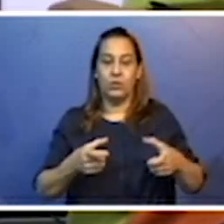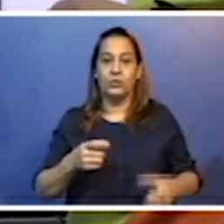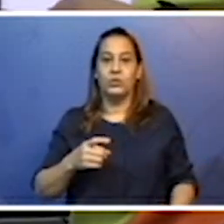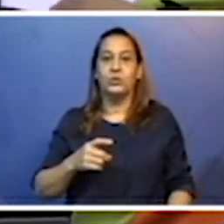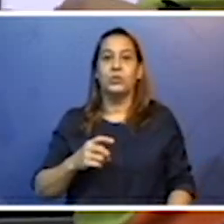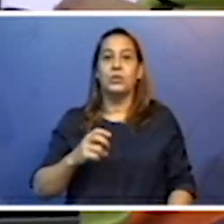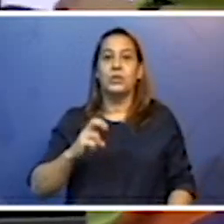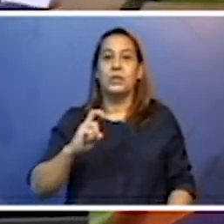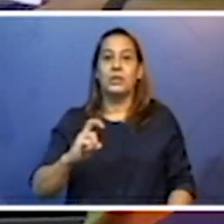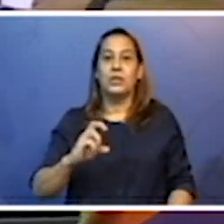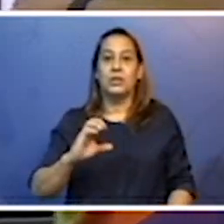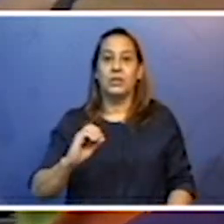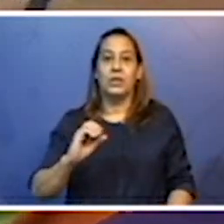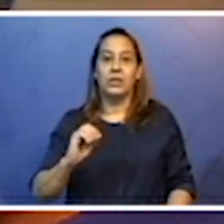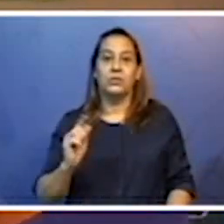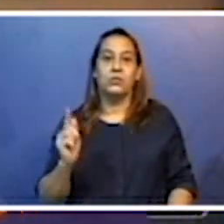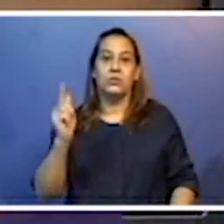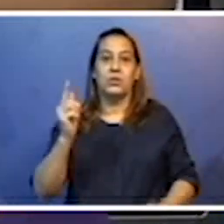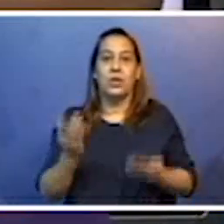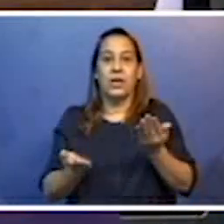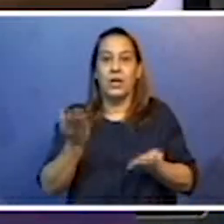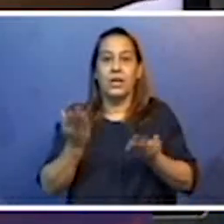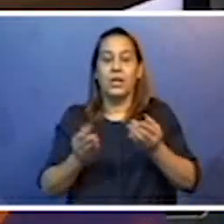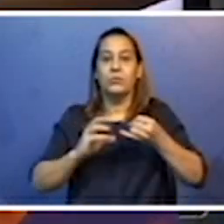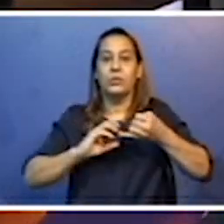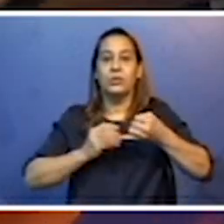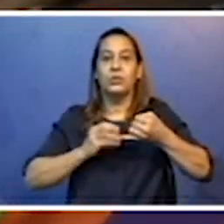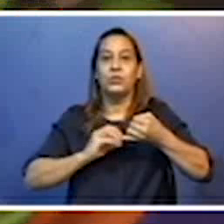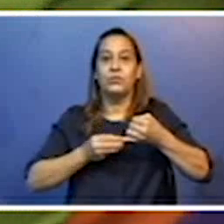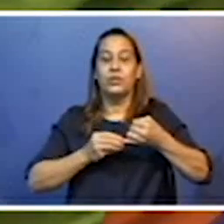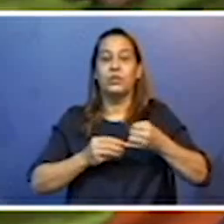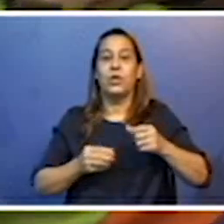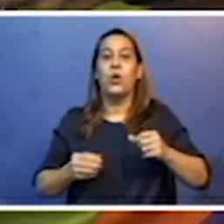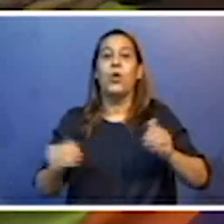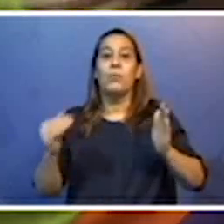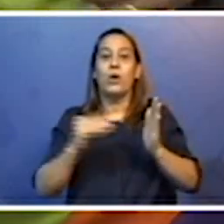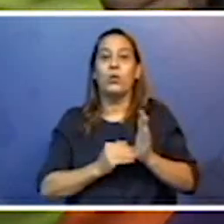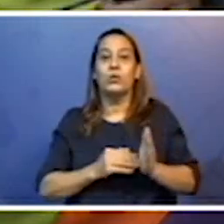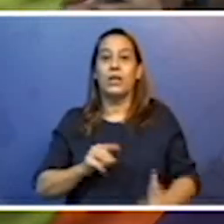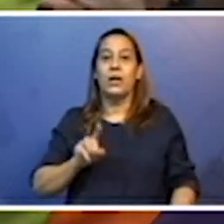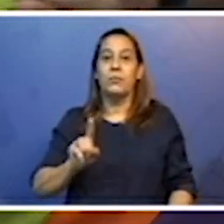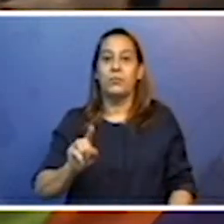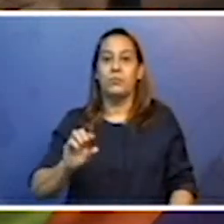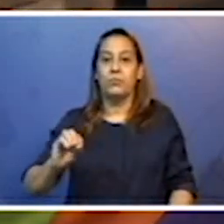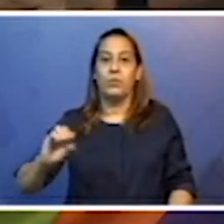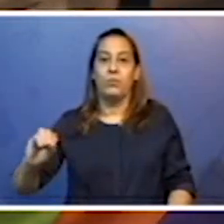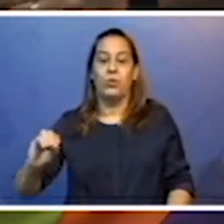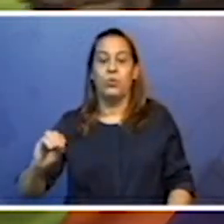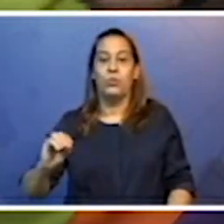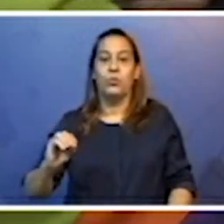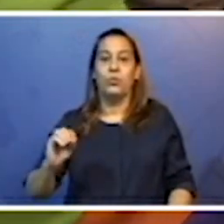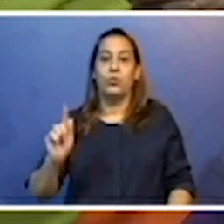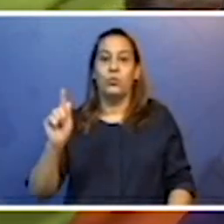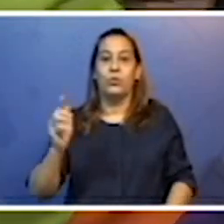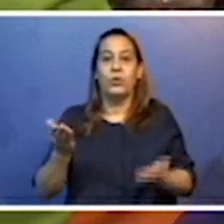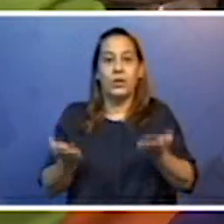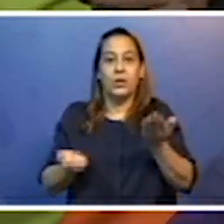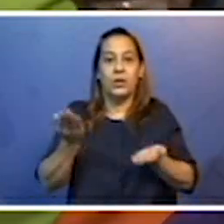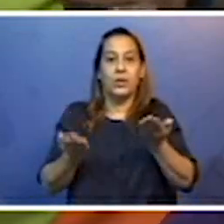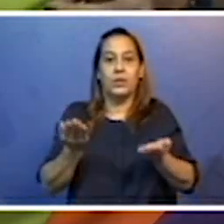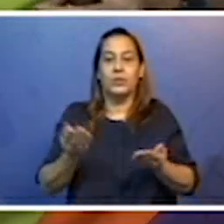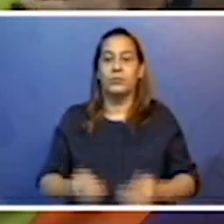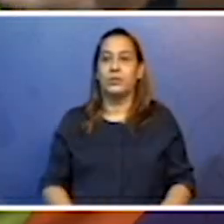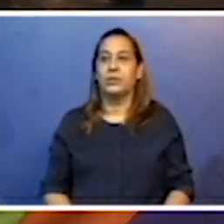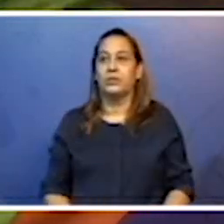de feijão são necessários para completar 1.000 gramas? Essa é mais fácil ainda que a anterior. Agora eu vou dar pulo